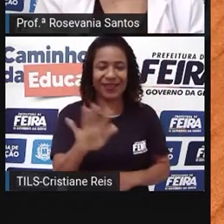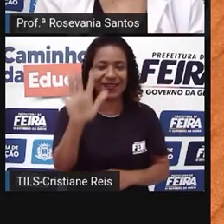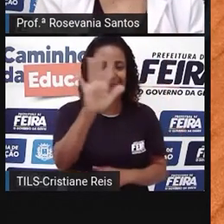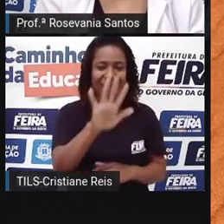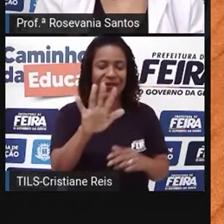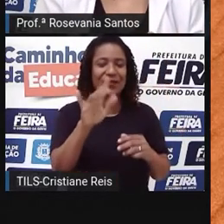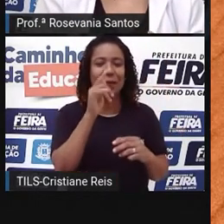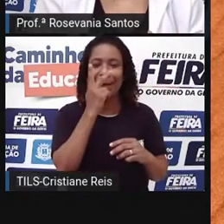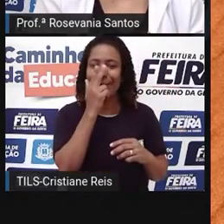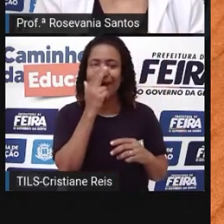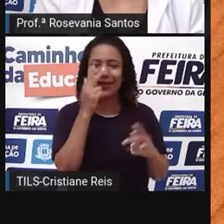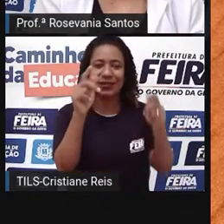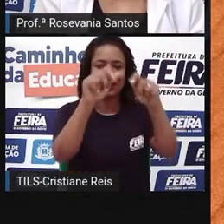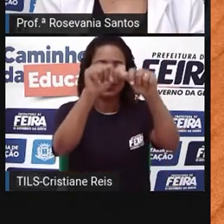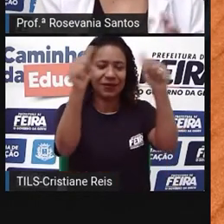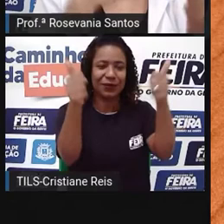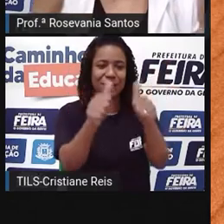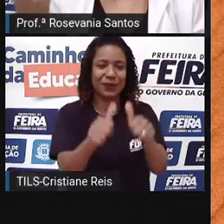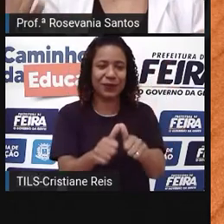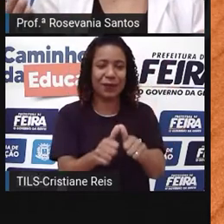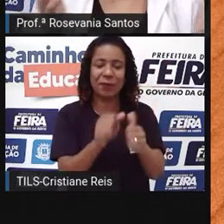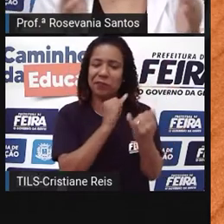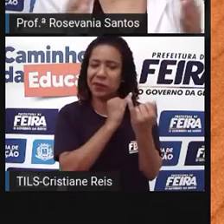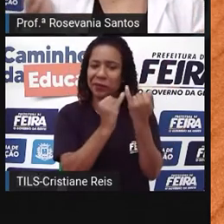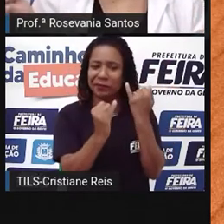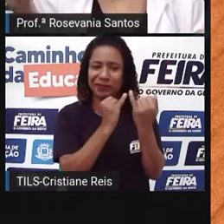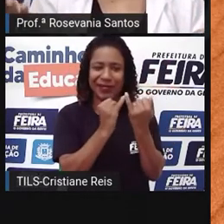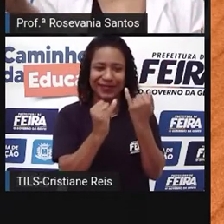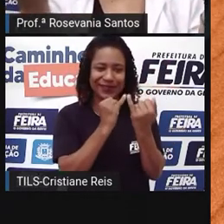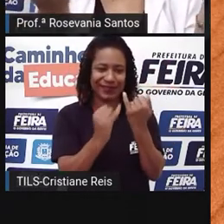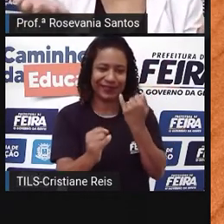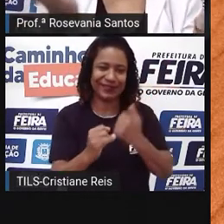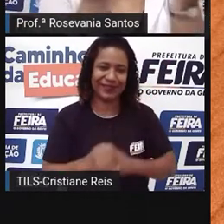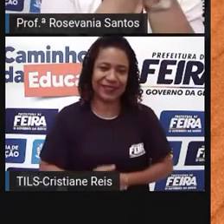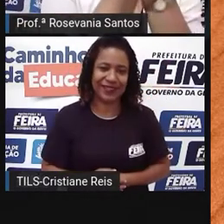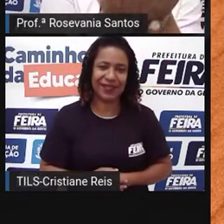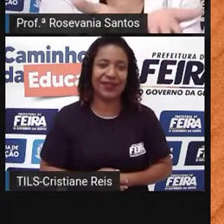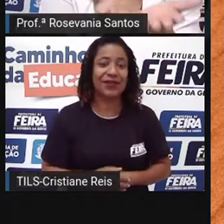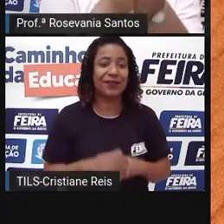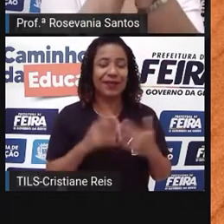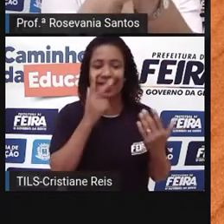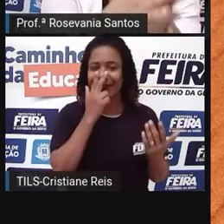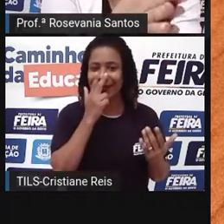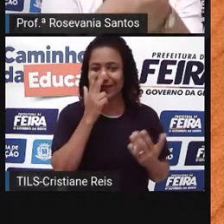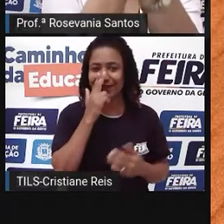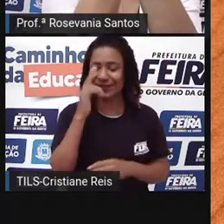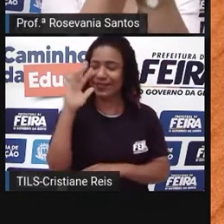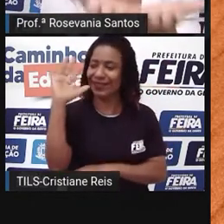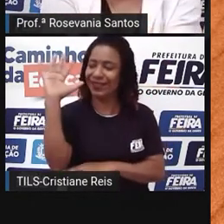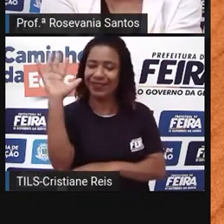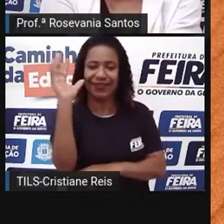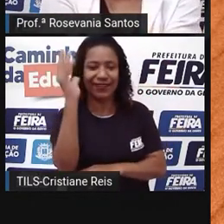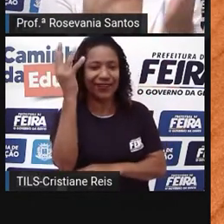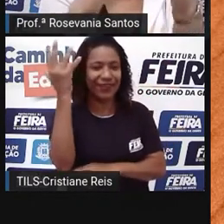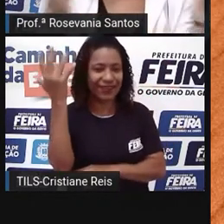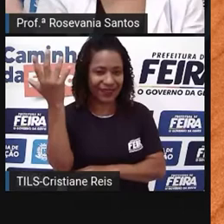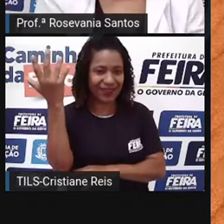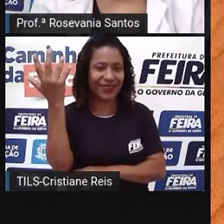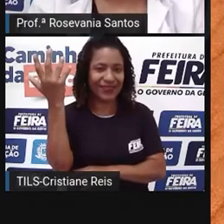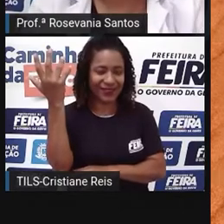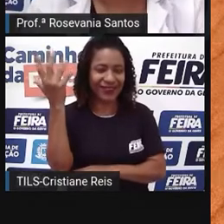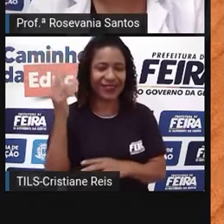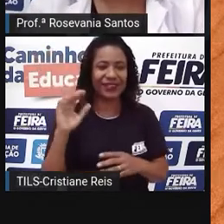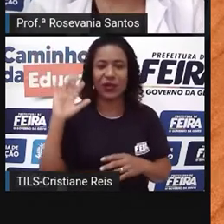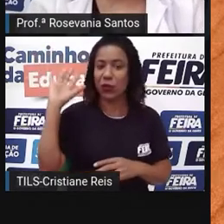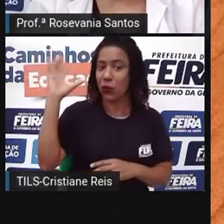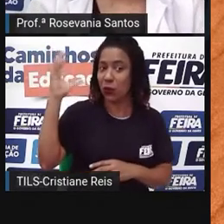as características da África. E que quando você faz o clima e vegetação, é como se você fechasse e no que você abrisse